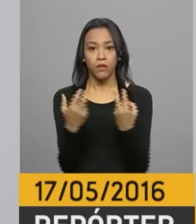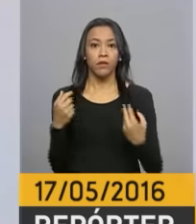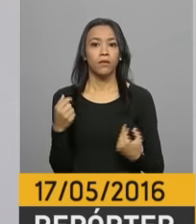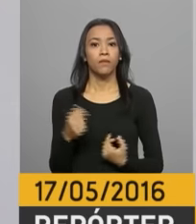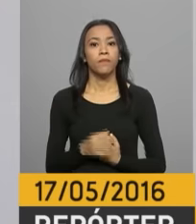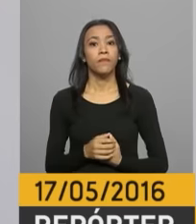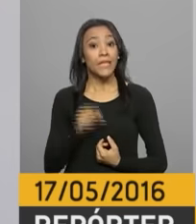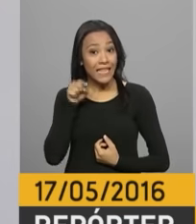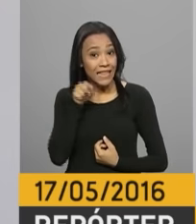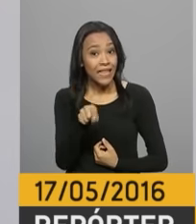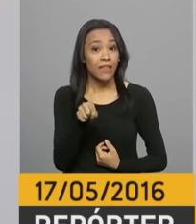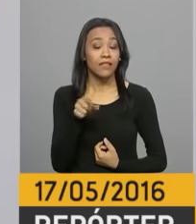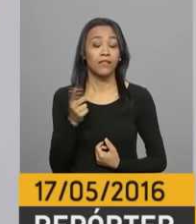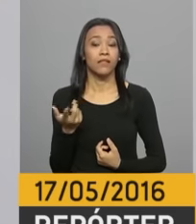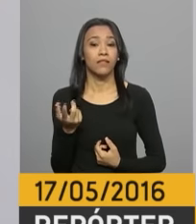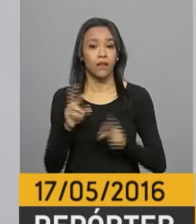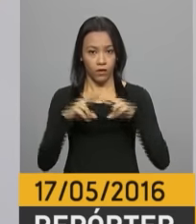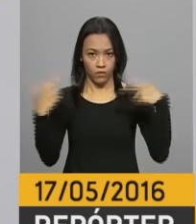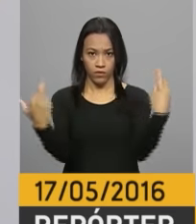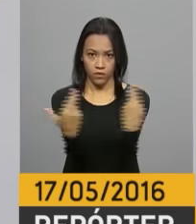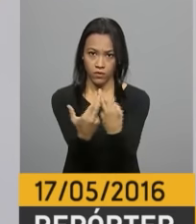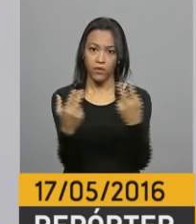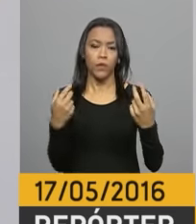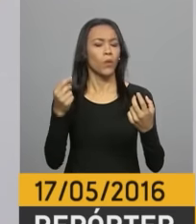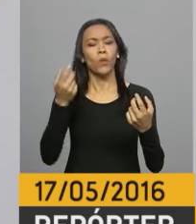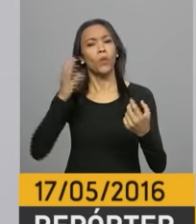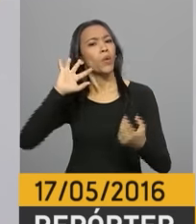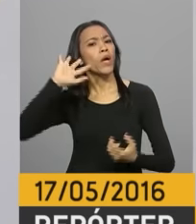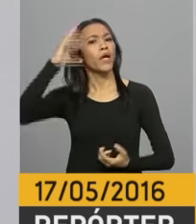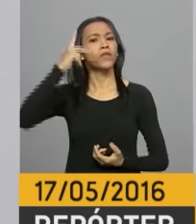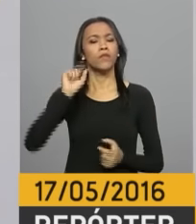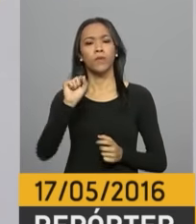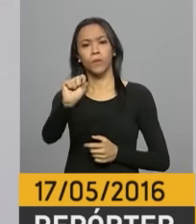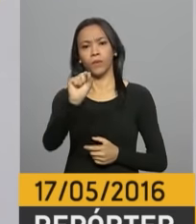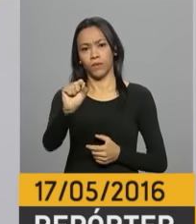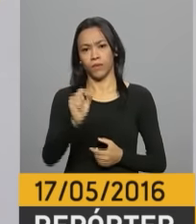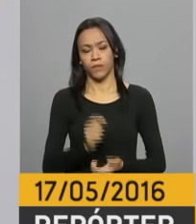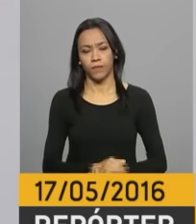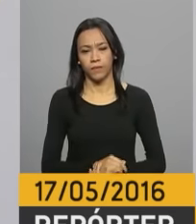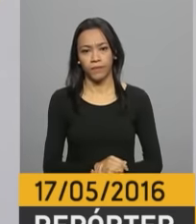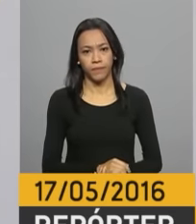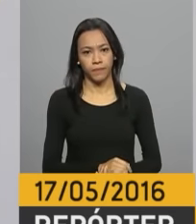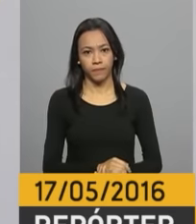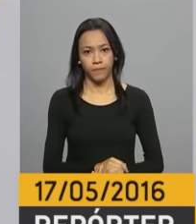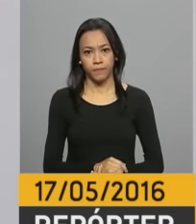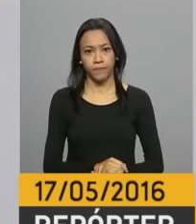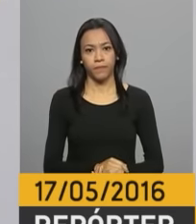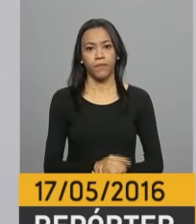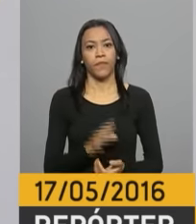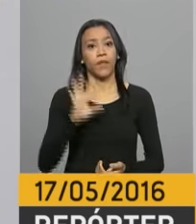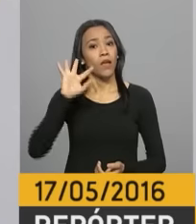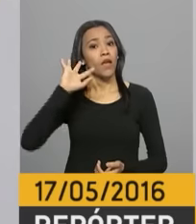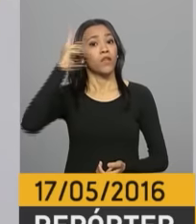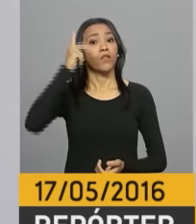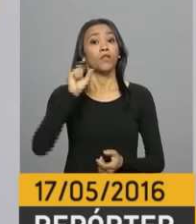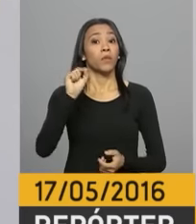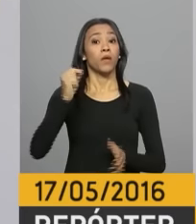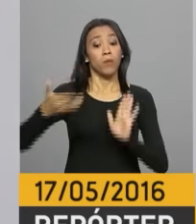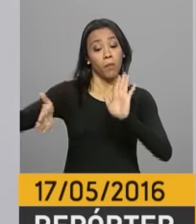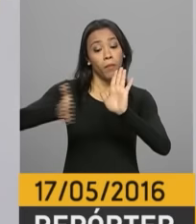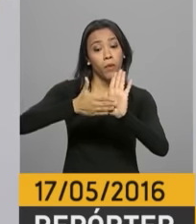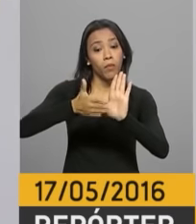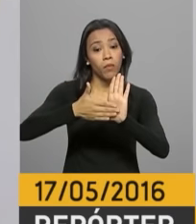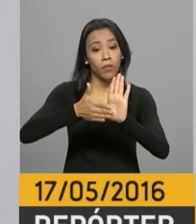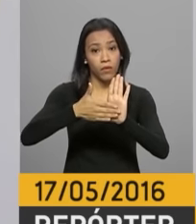nesta reunião, definimos a definição de uma